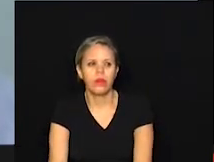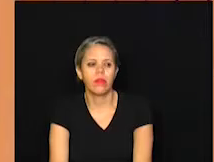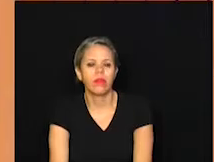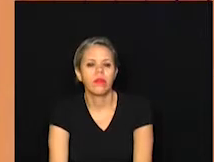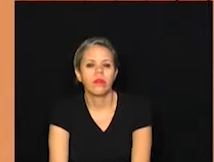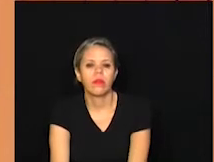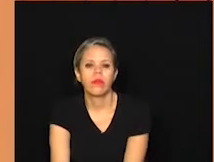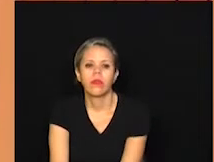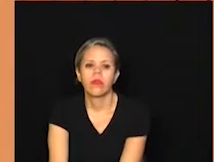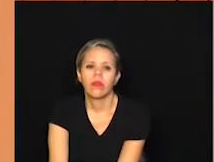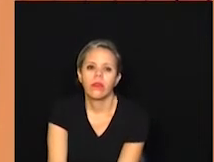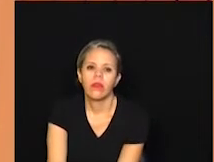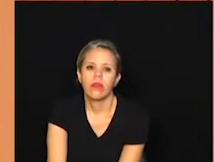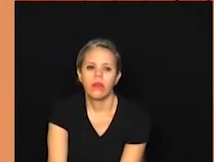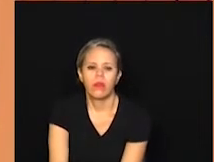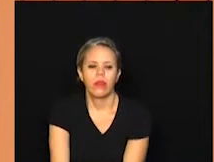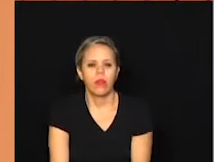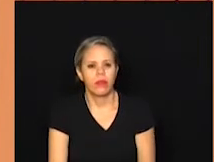Pode ser sim.